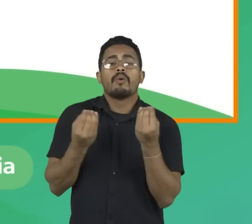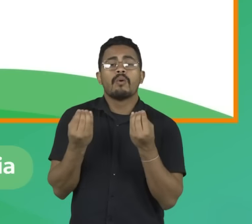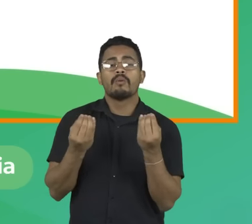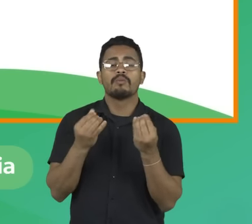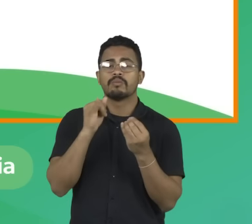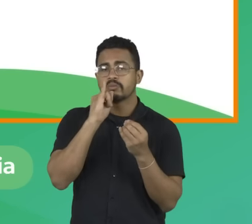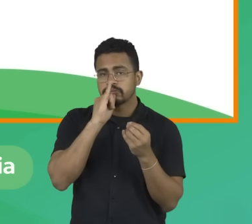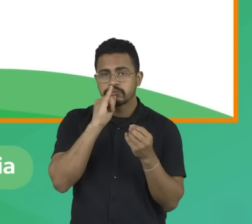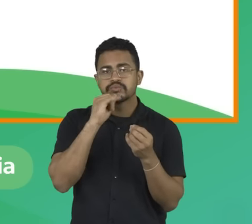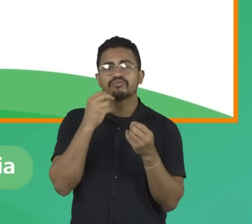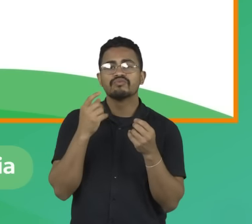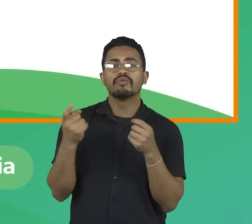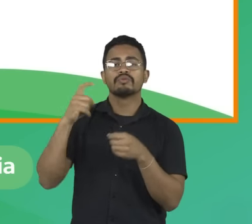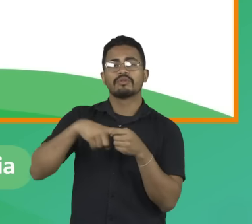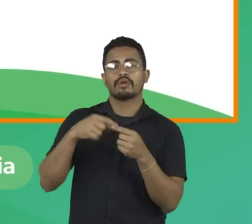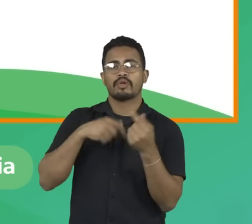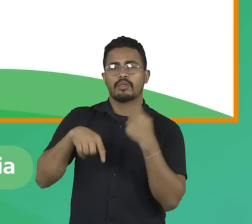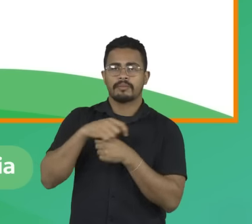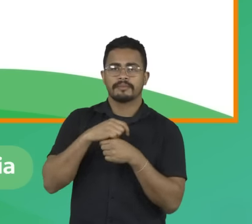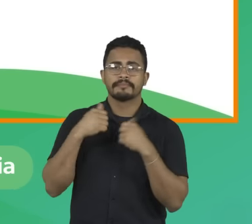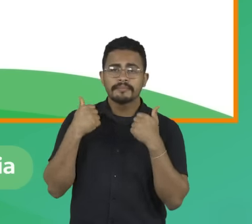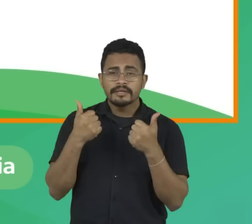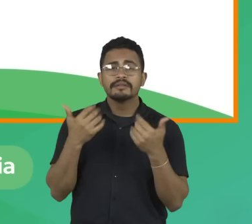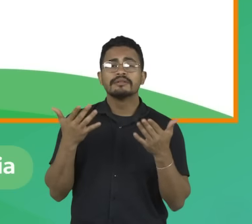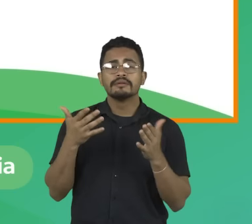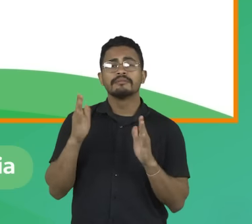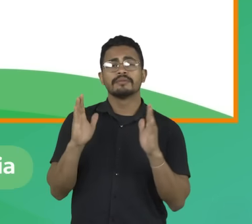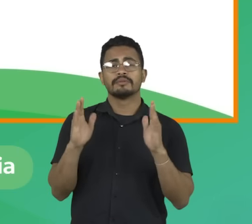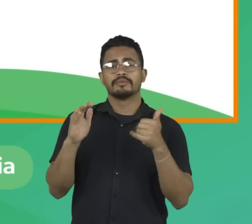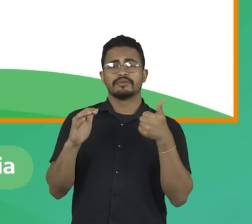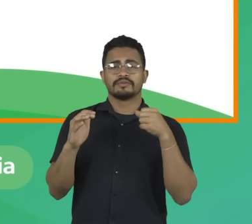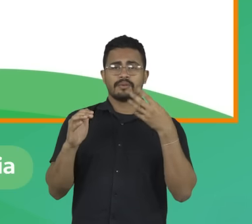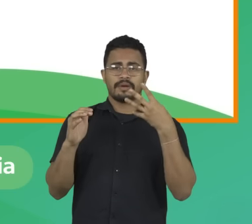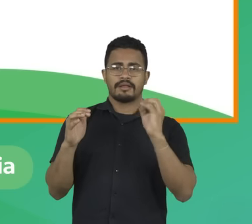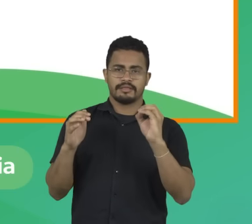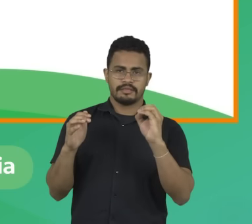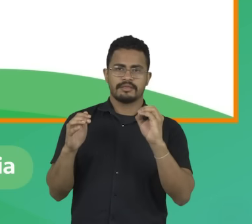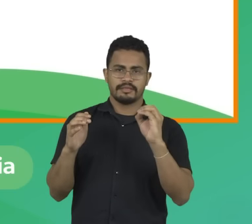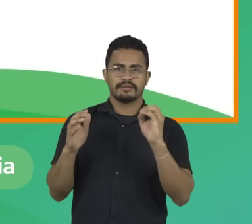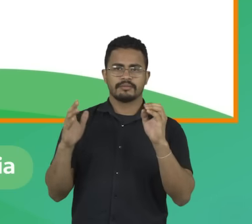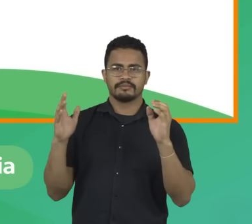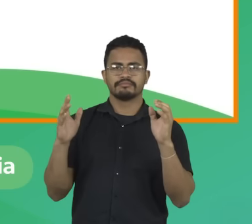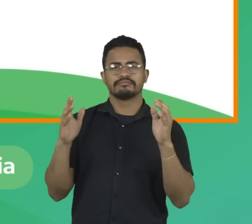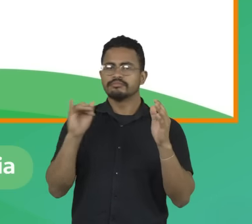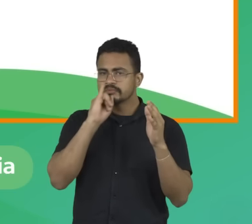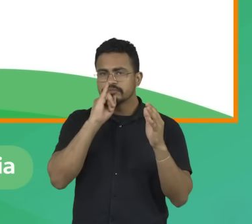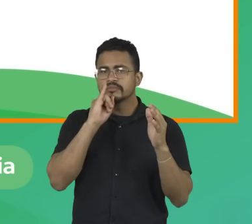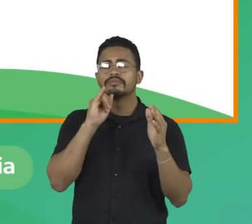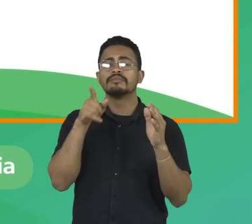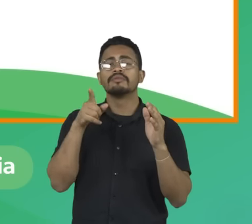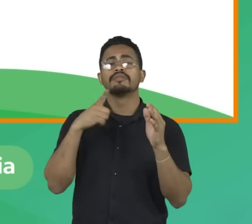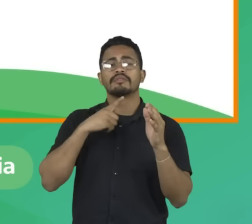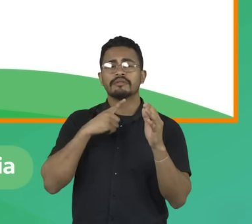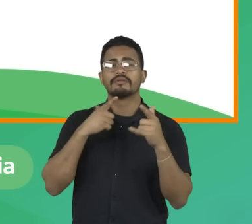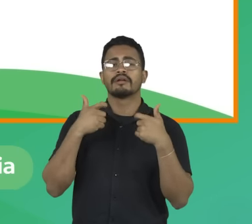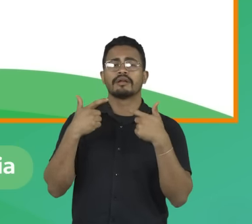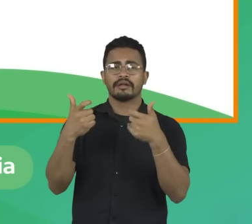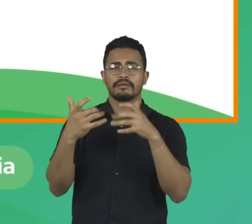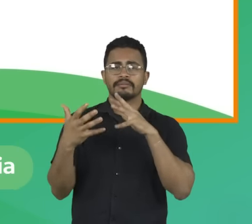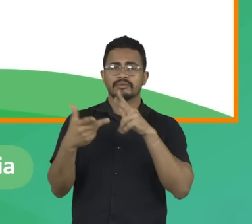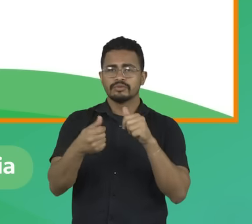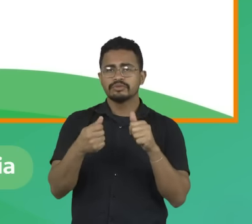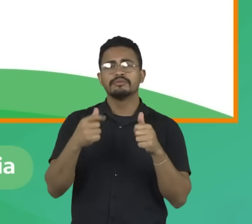da economia. E foi aí que veio o período dos anos 40. O período durante a Segunda Guerra Mundial, começou em 39 e terminou